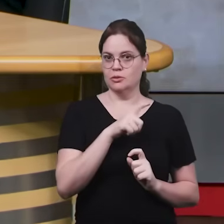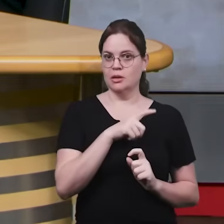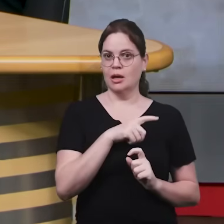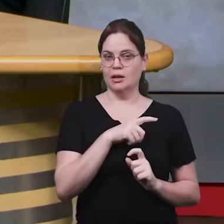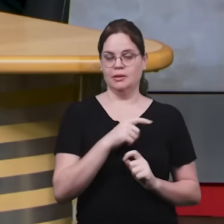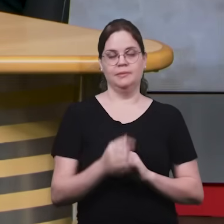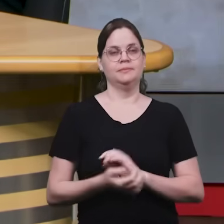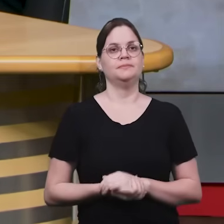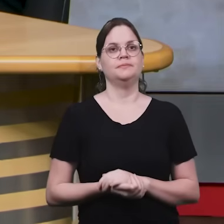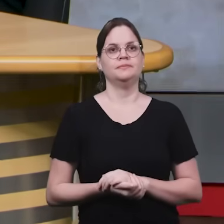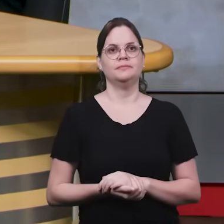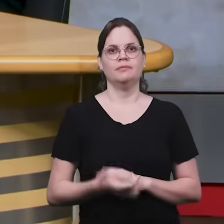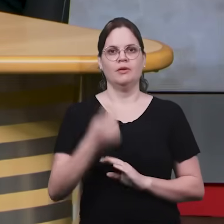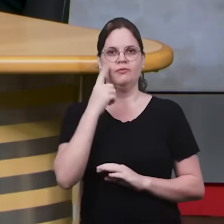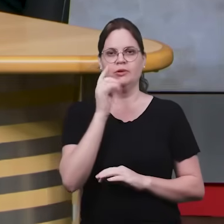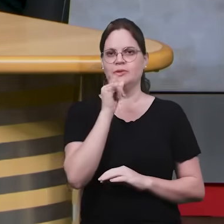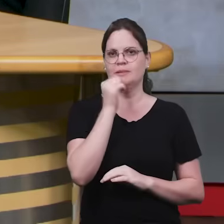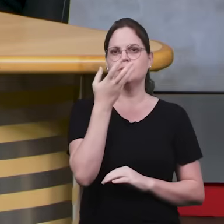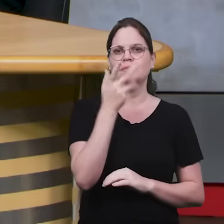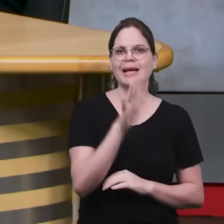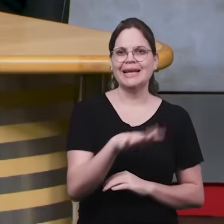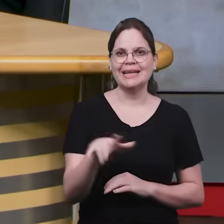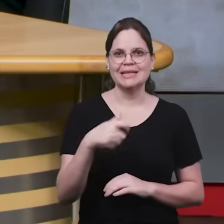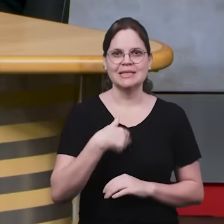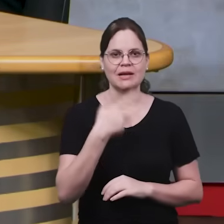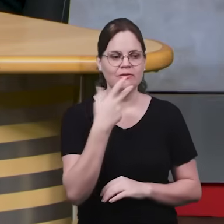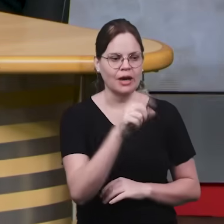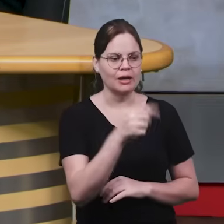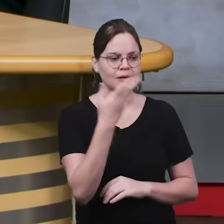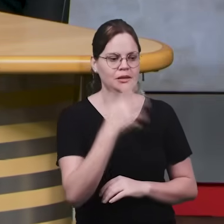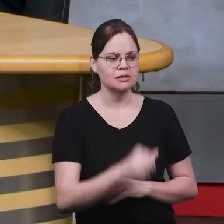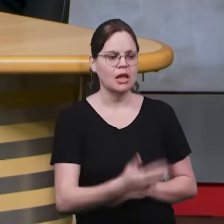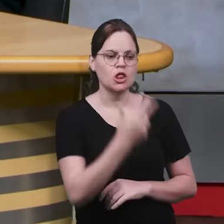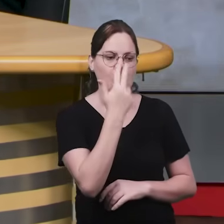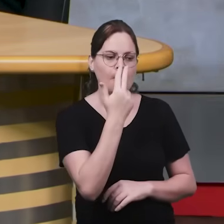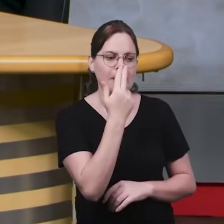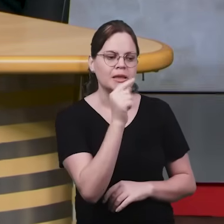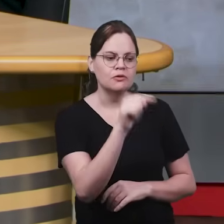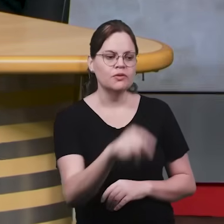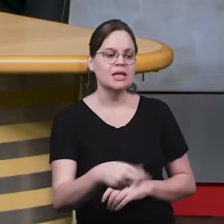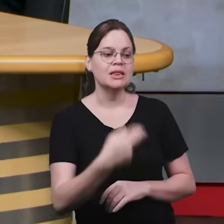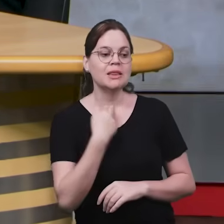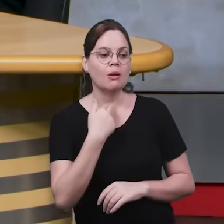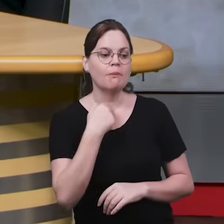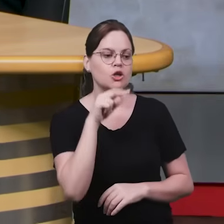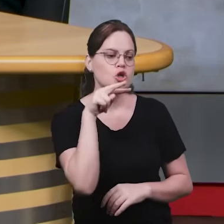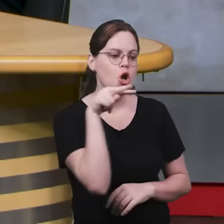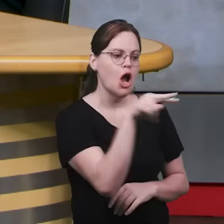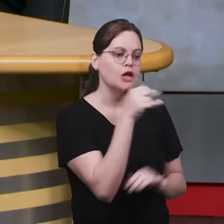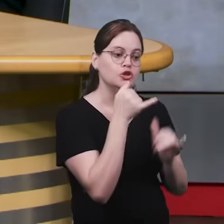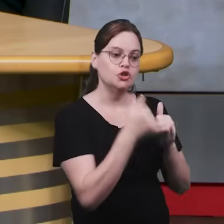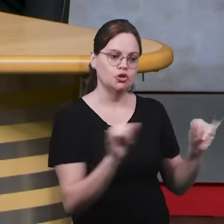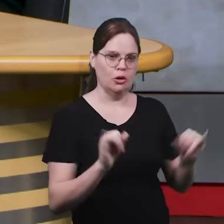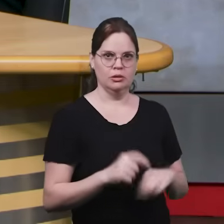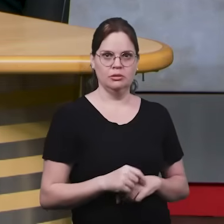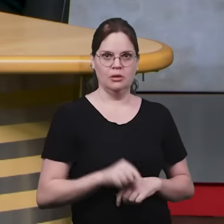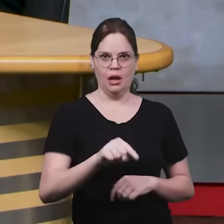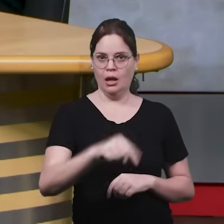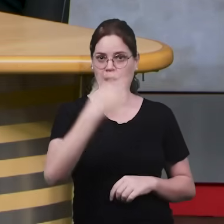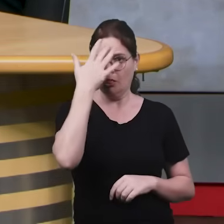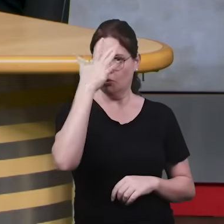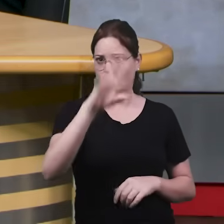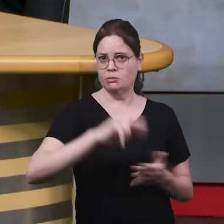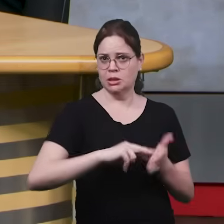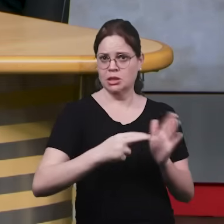filtro. Você chega para uma criança e fala, não põe o dedo na tomada, porque você vai tomar choque. Se ela não sabe o que é um